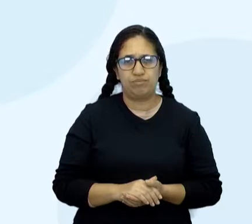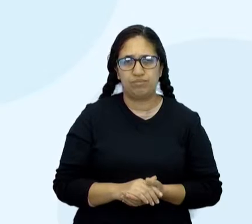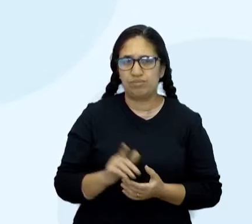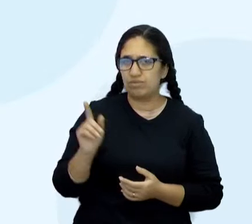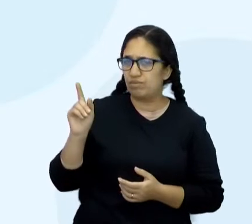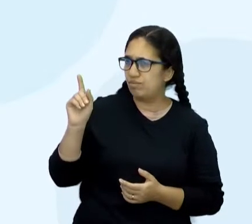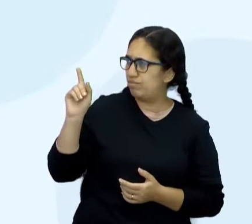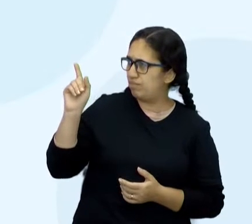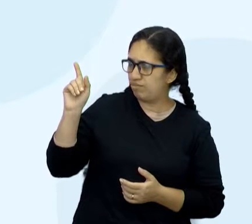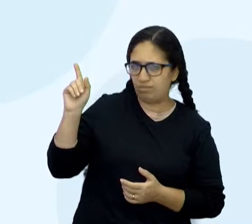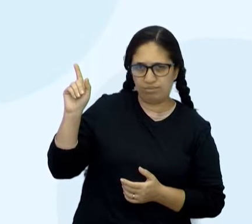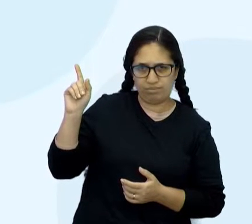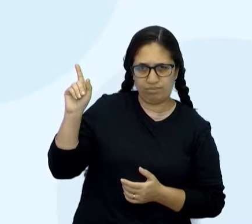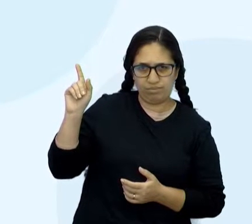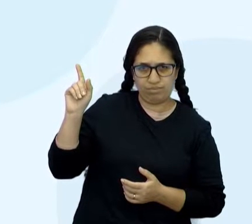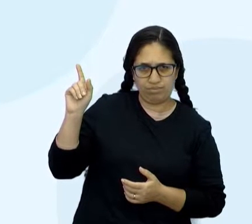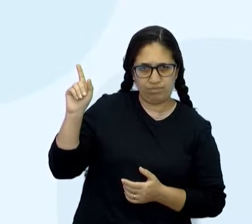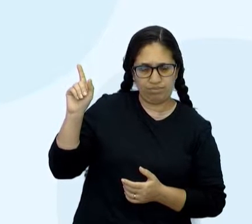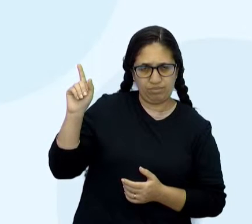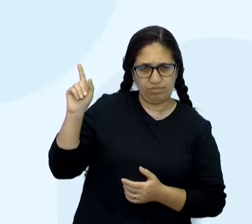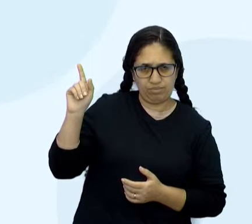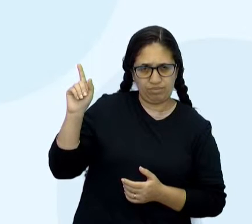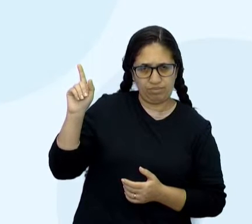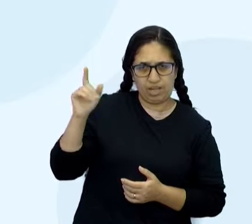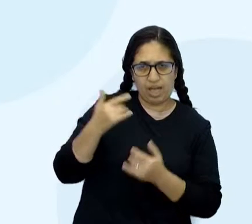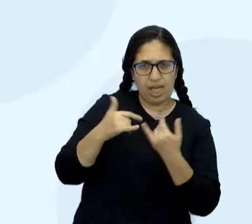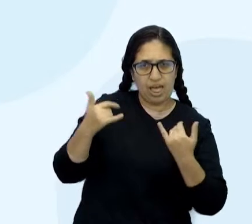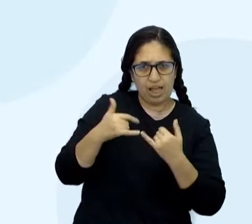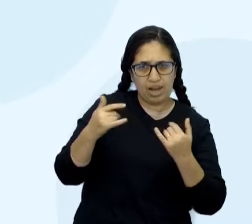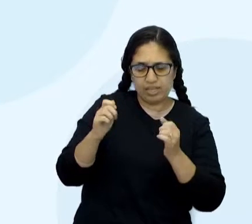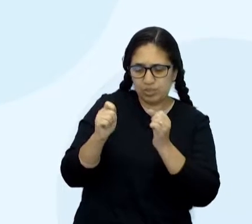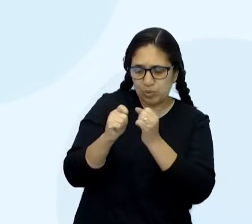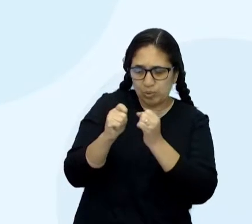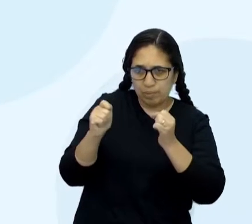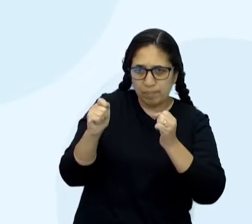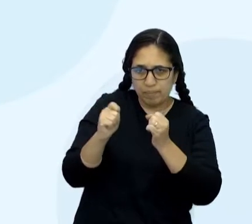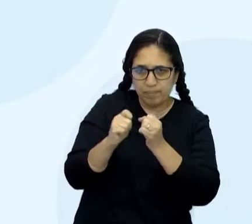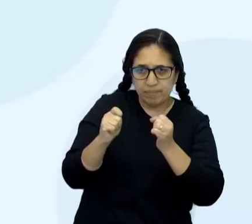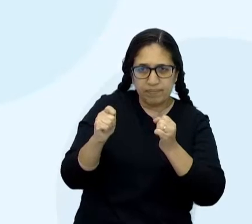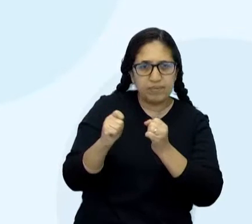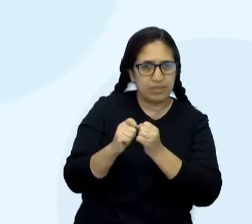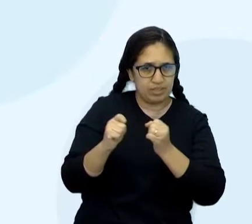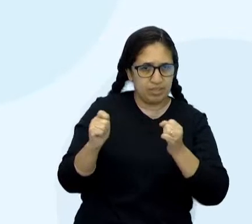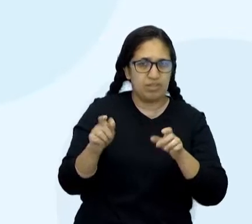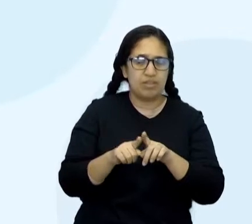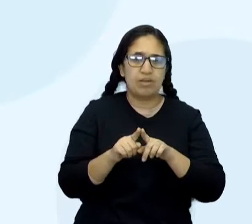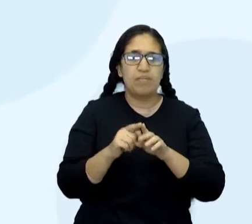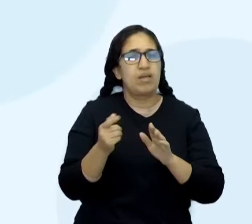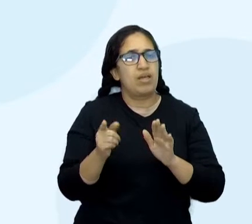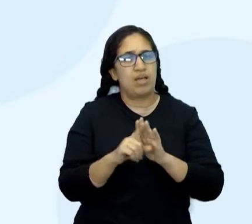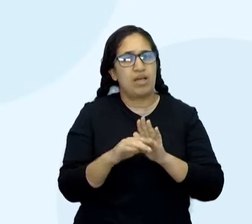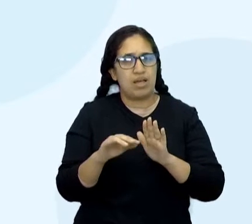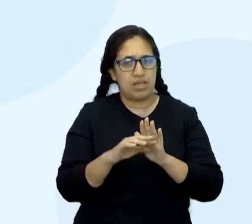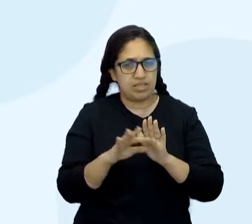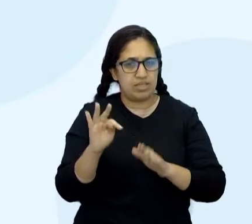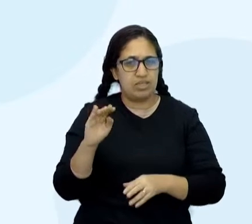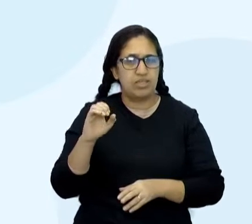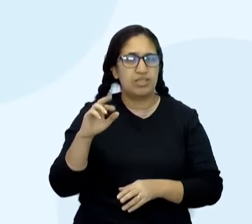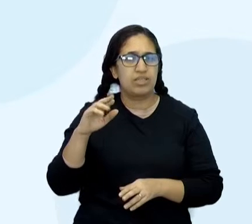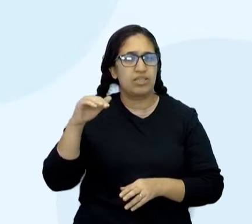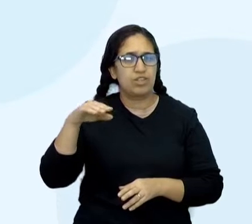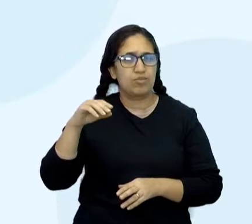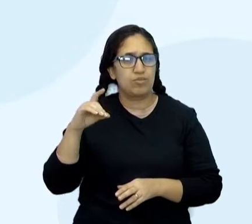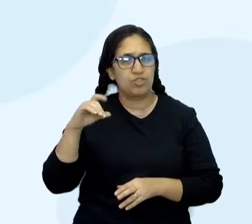dos geradores e vamos falar um pouquinho do eletromagnetismo. A gente já falou um pouquinho das leis da termodinâmica, mas a gente ainda não falou